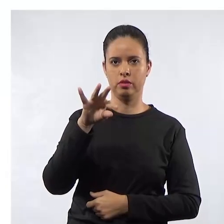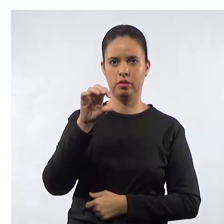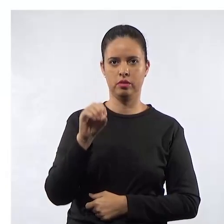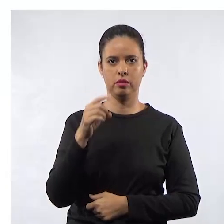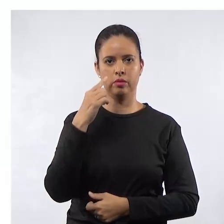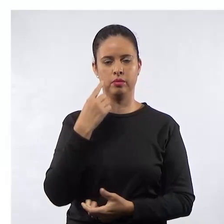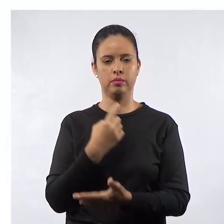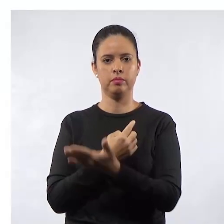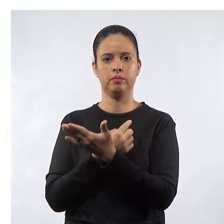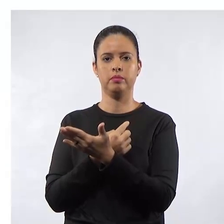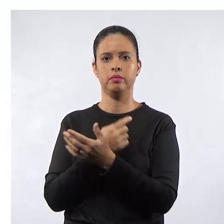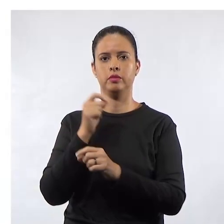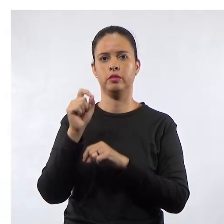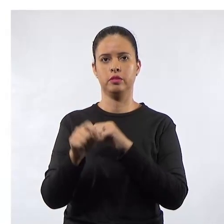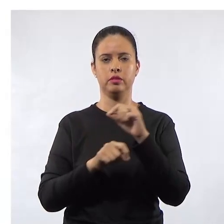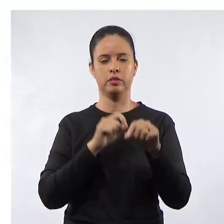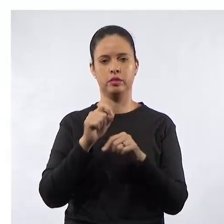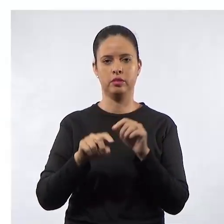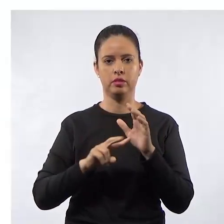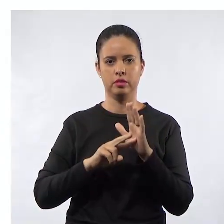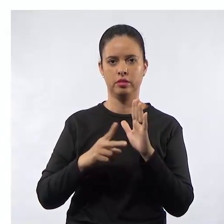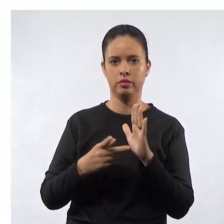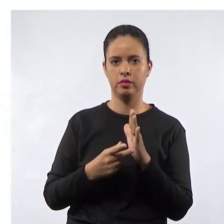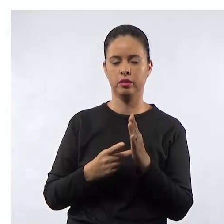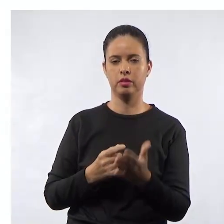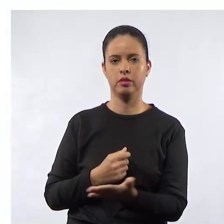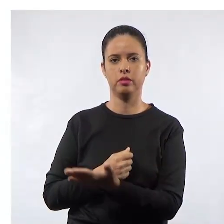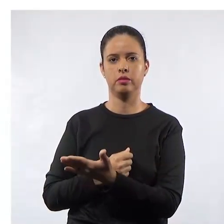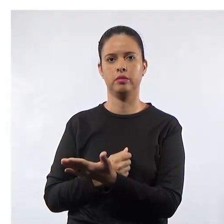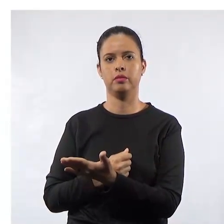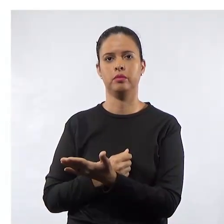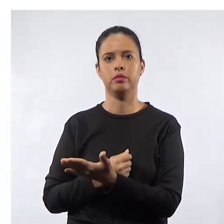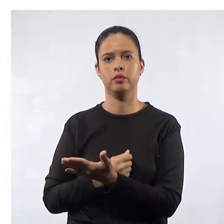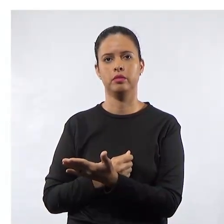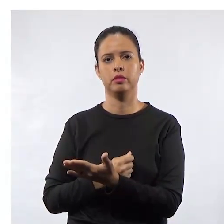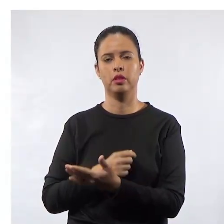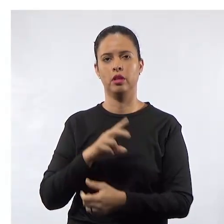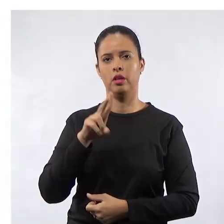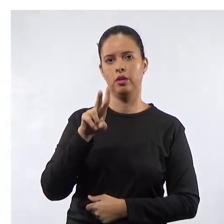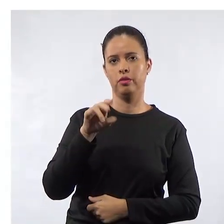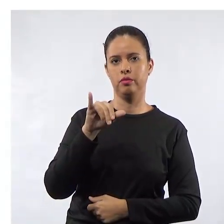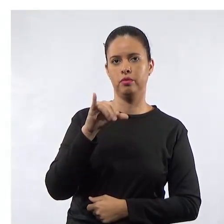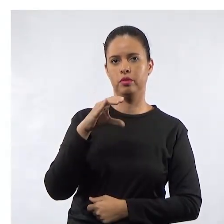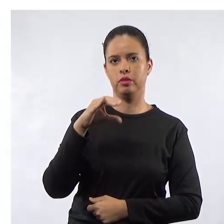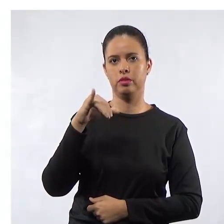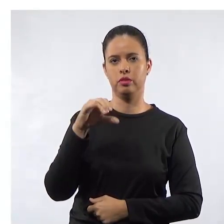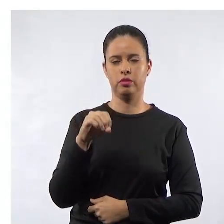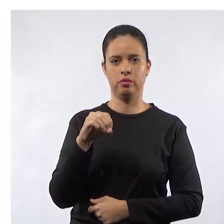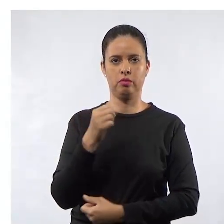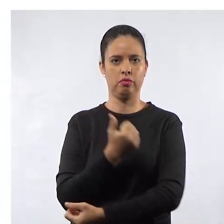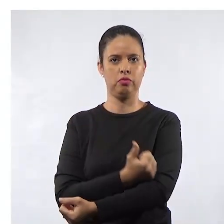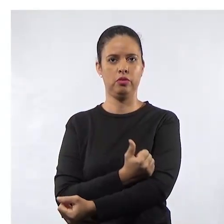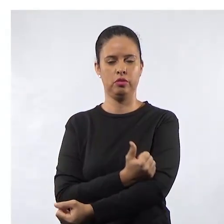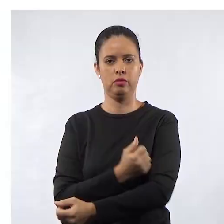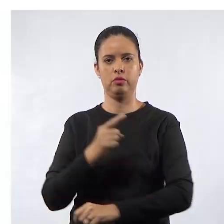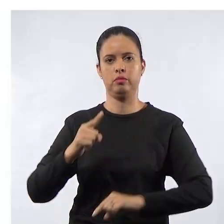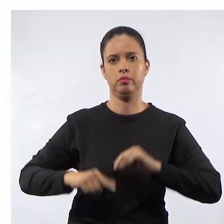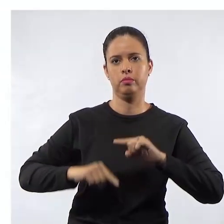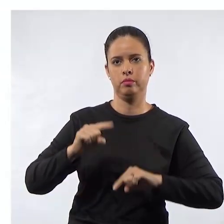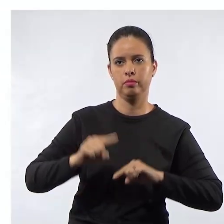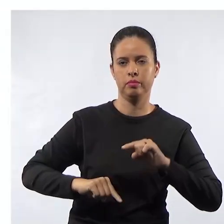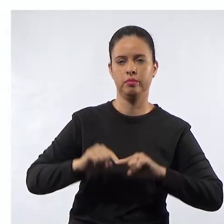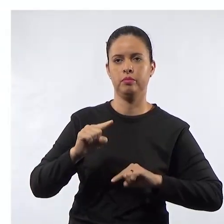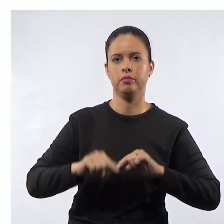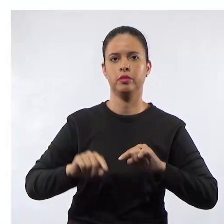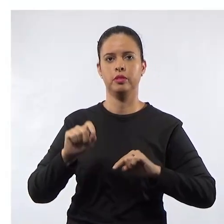aqui você vai entender o que é fato, tá? Olha só, vício do produto ou serviço, tá? O não cumprimento